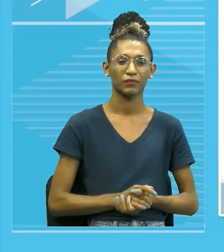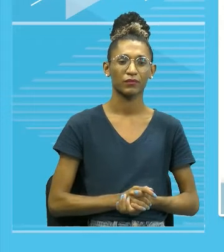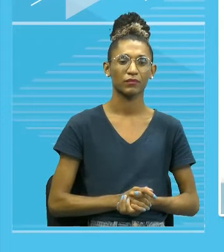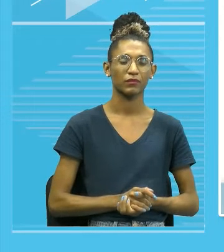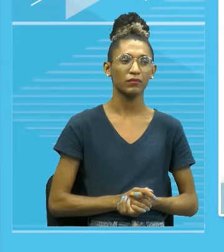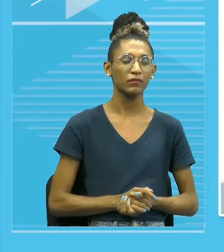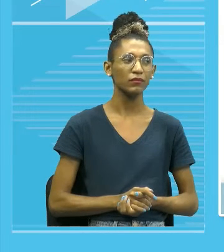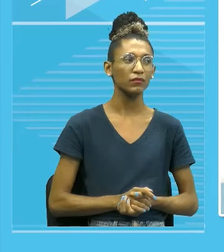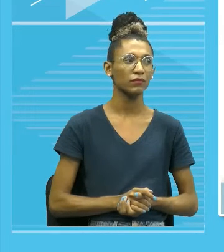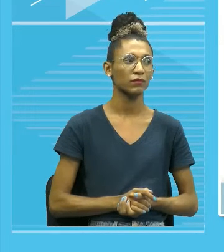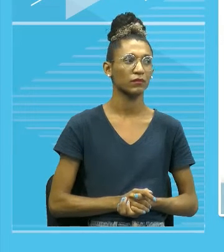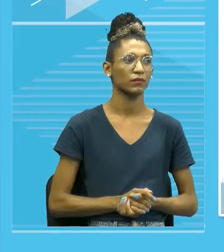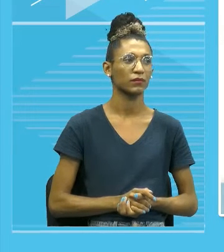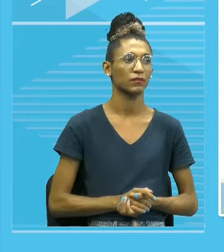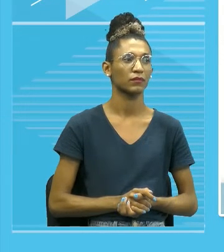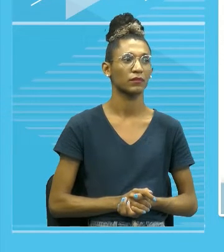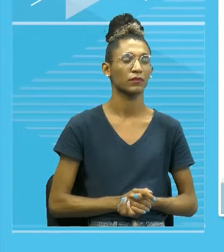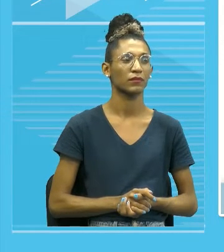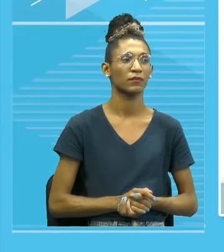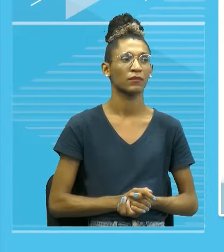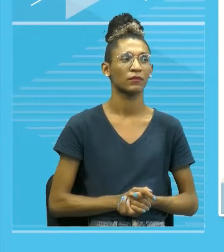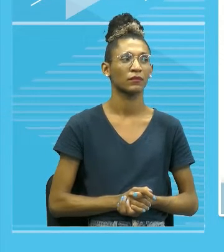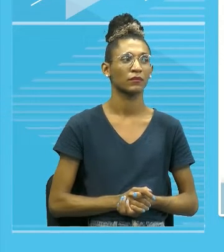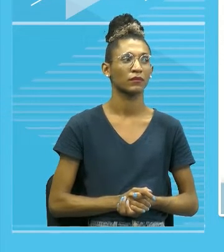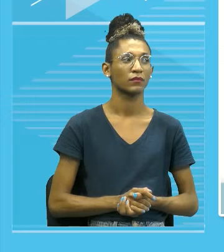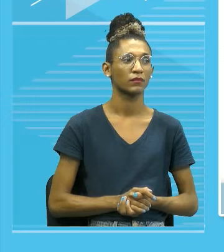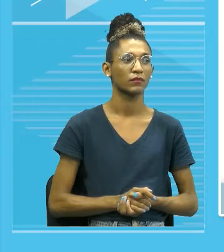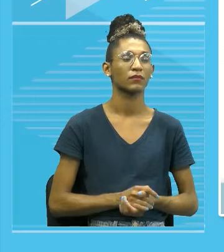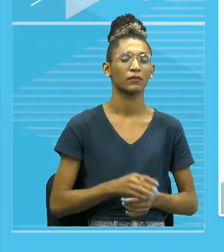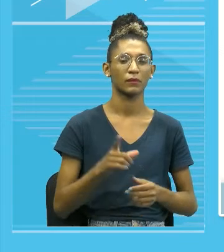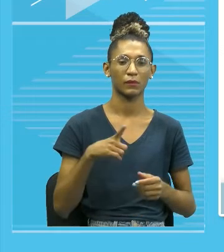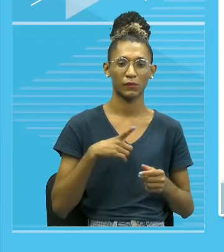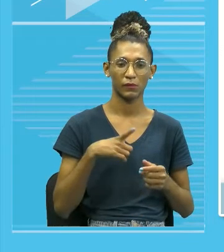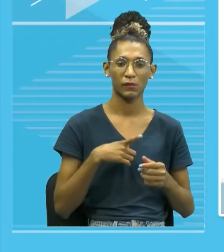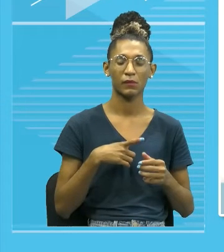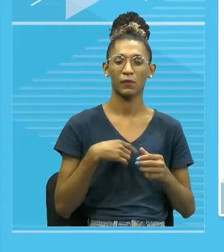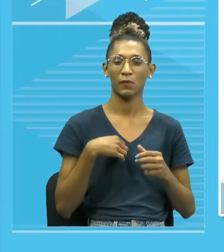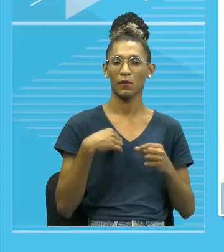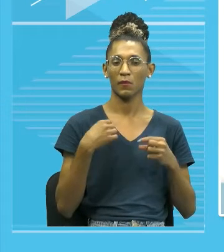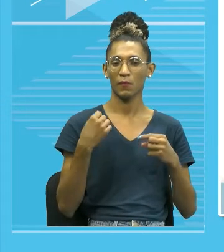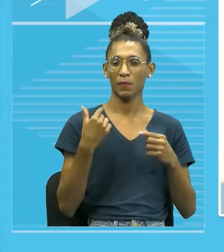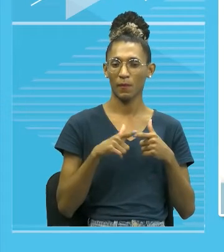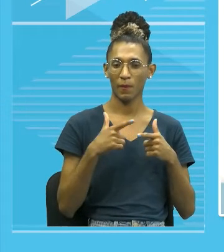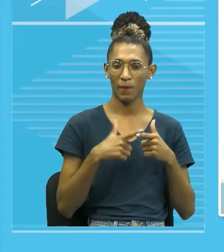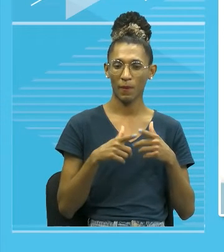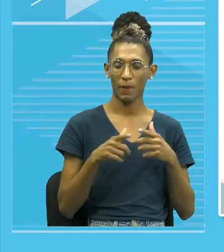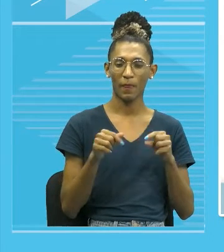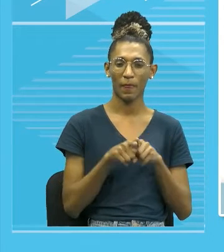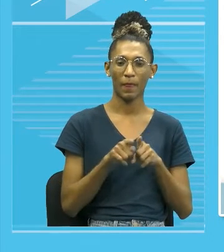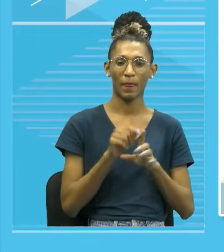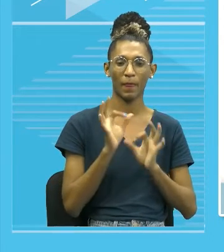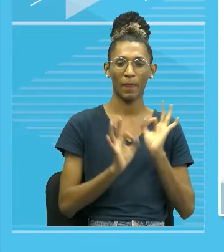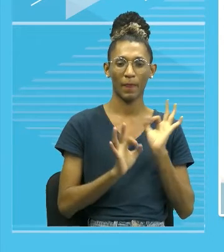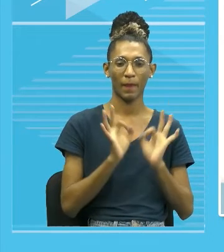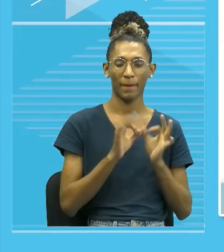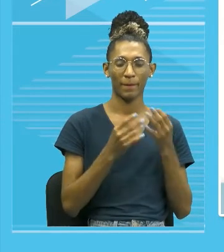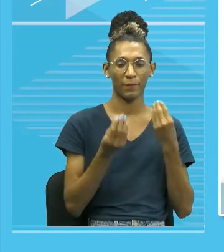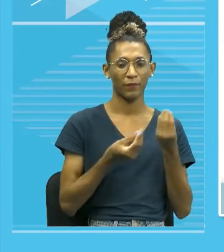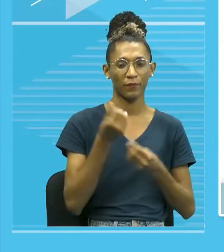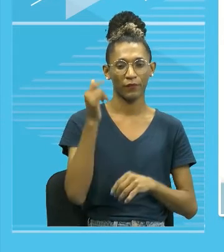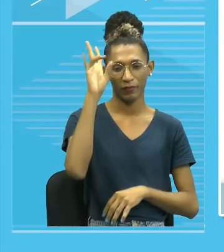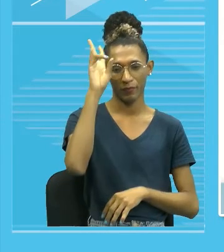né existem conflitos brigas aí na justiça por causa disso eu lembro muito bem há um tempo